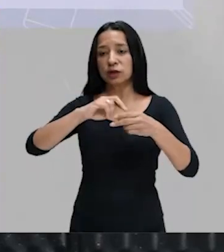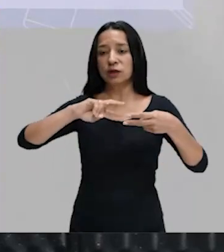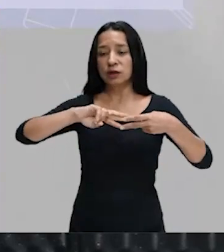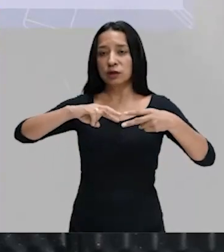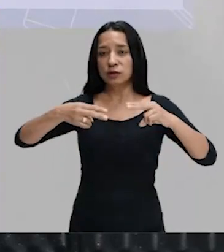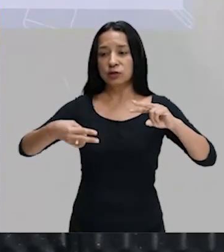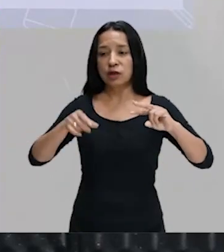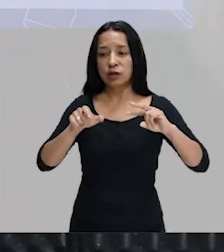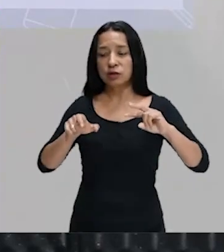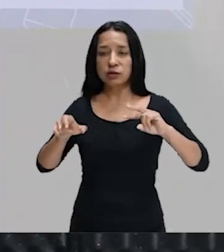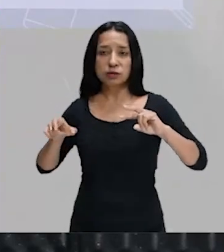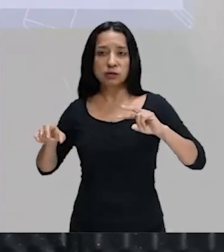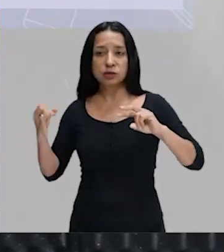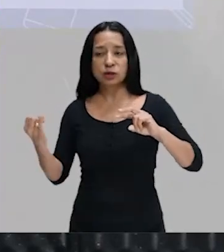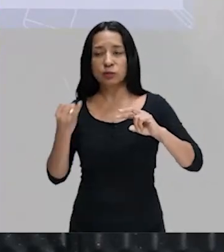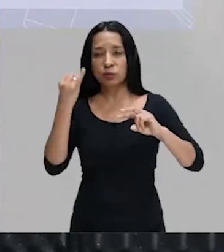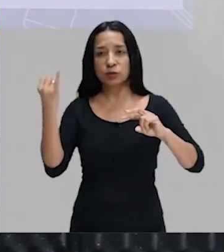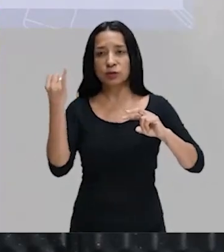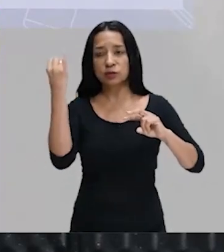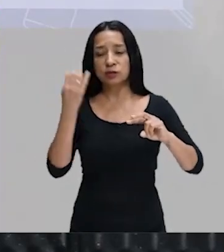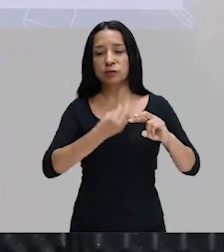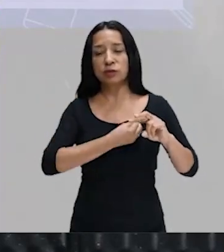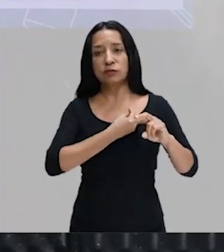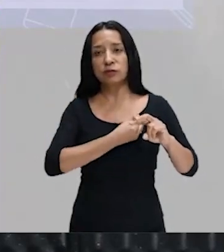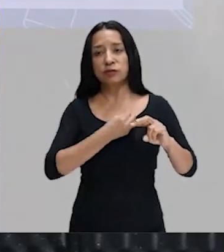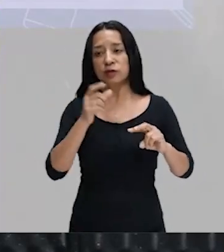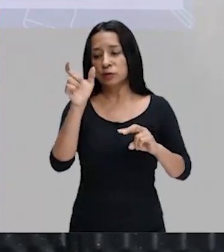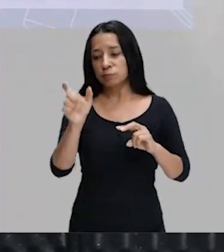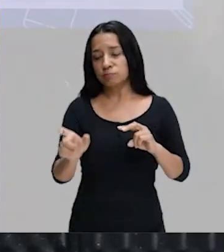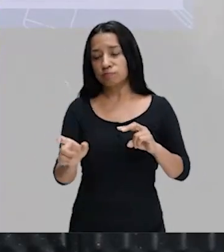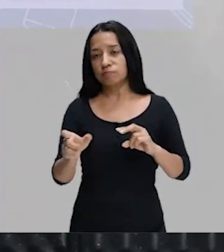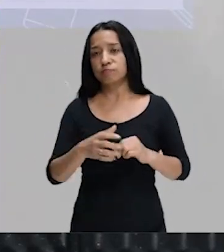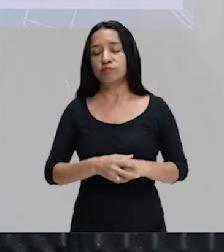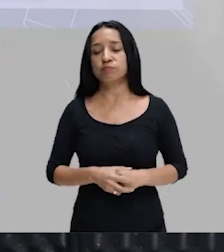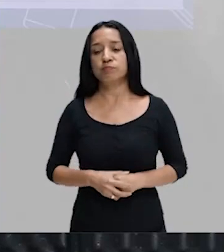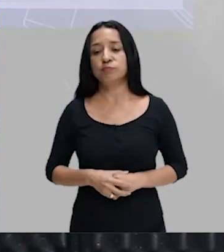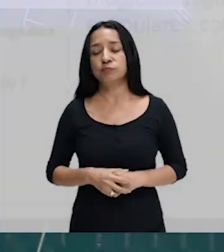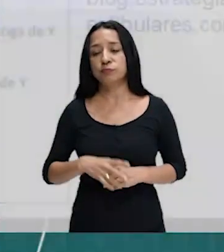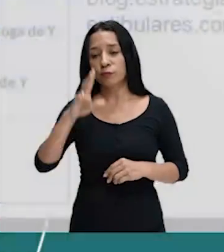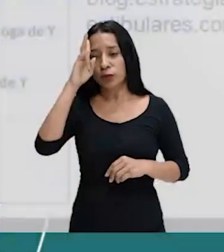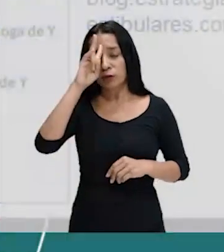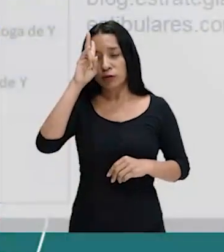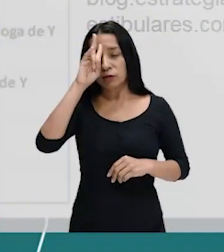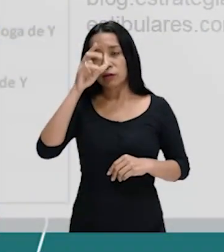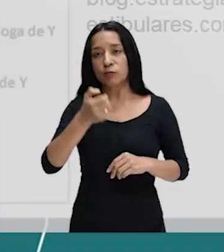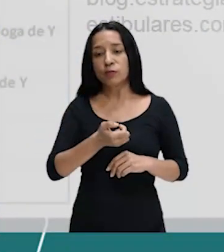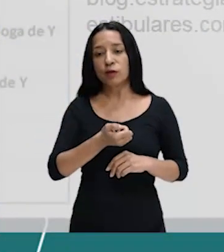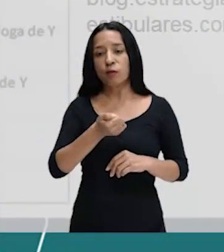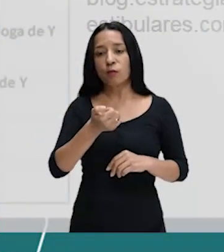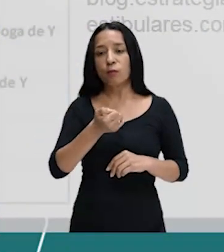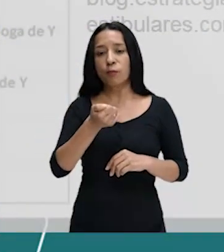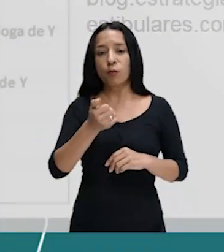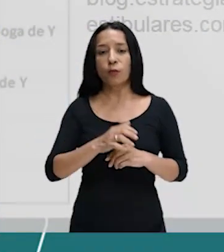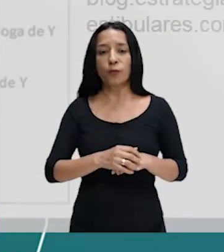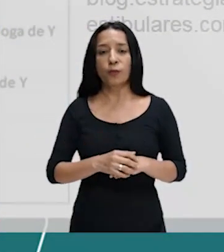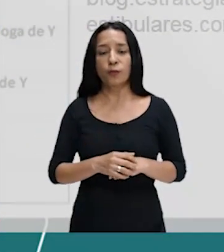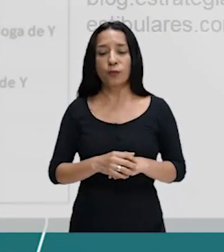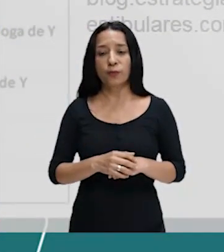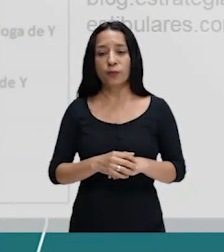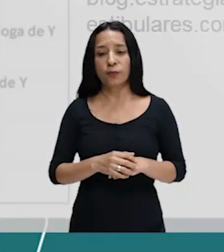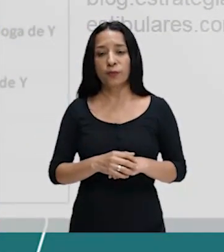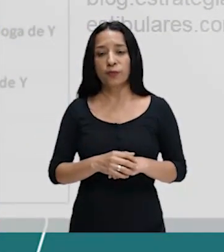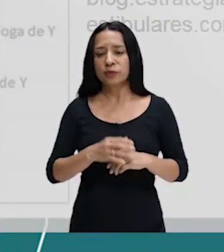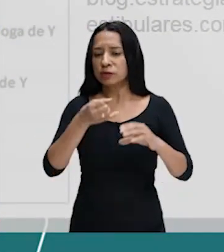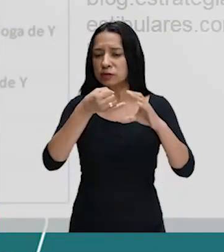a sobrevivência do indivíduo, ok? Então vamos lembrar um pouco aqui do cariótipo do ser vivo,